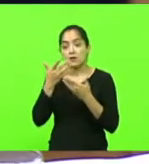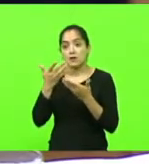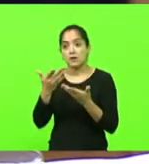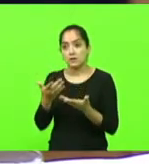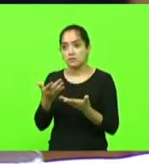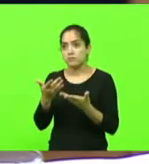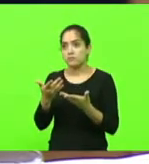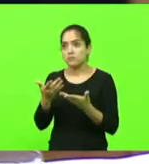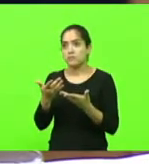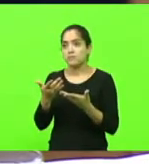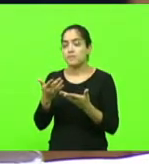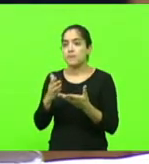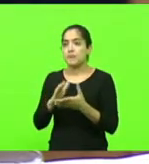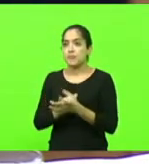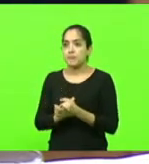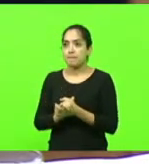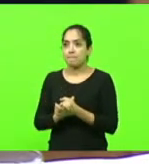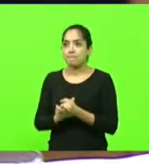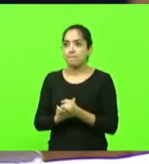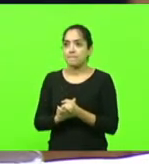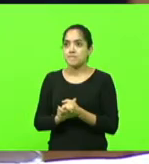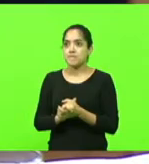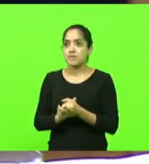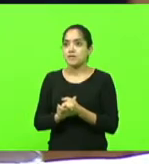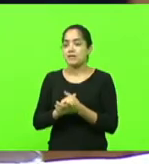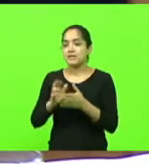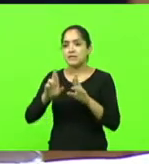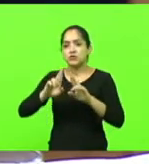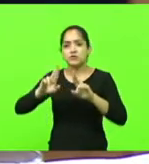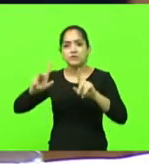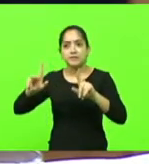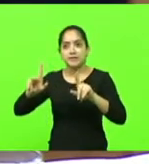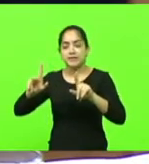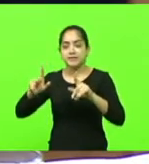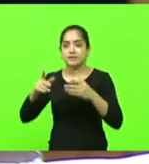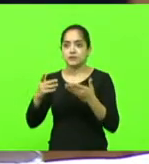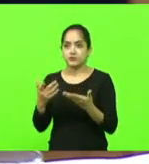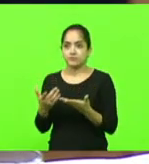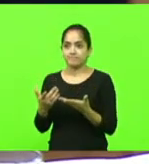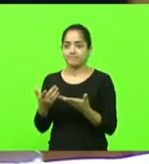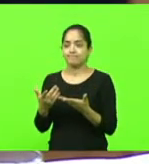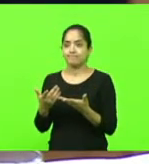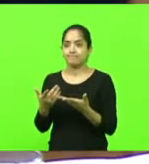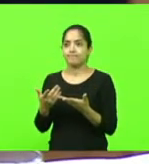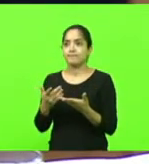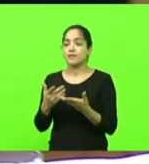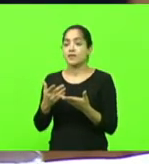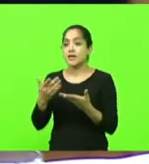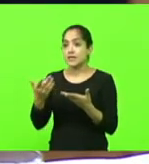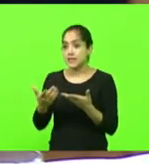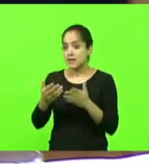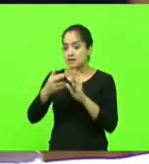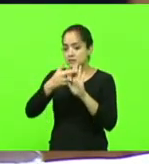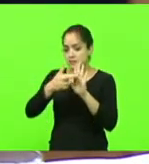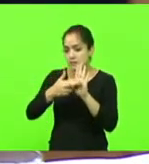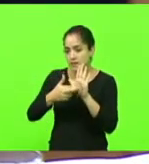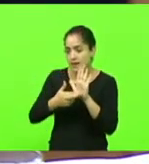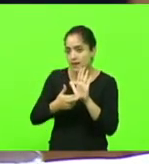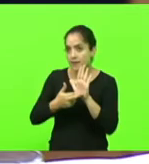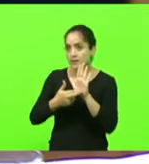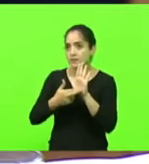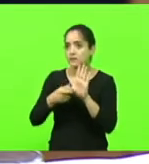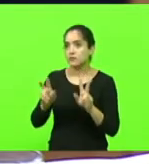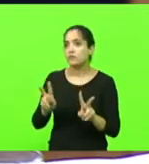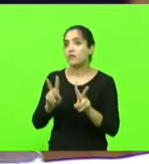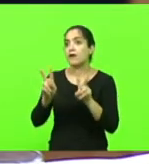rompe todos os princípios da proporcionalidade, da razoabilidade, princípios esses que emanam,